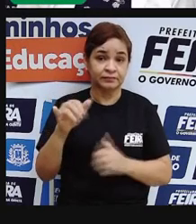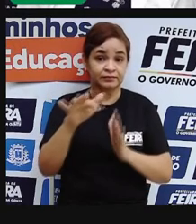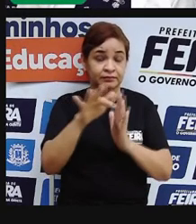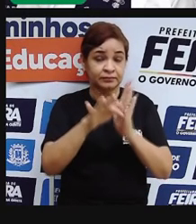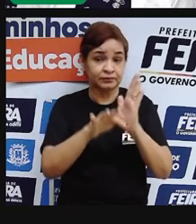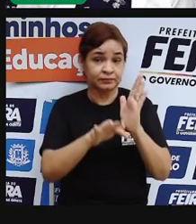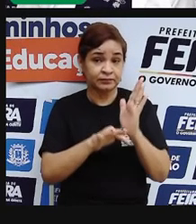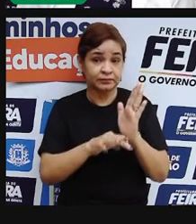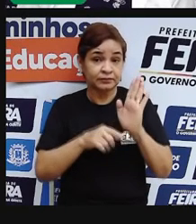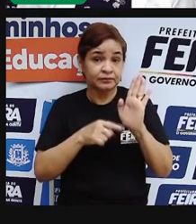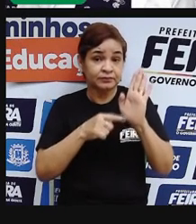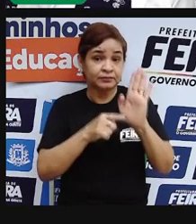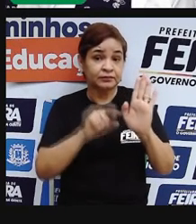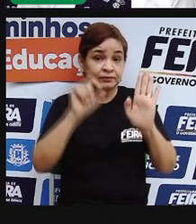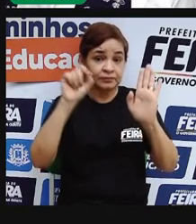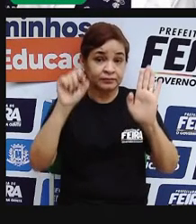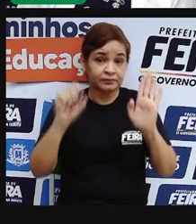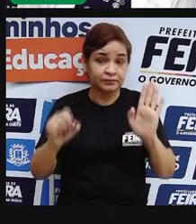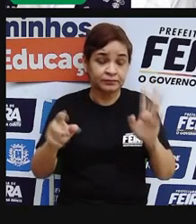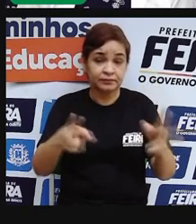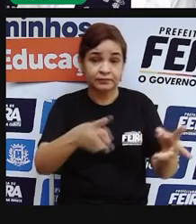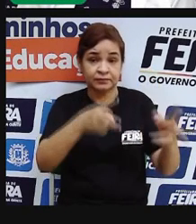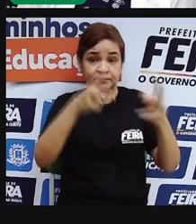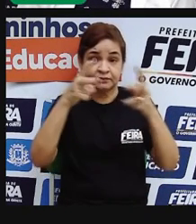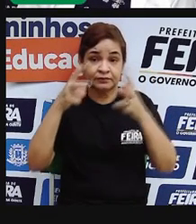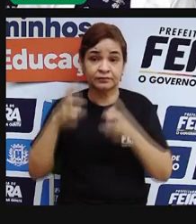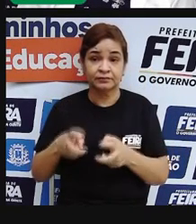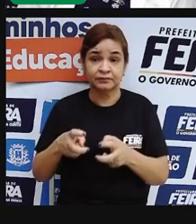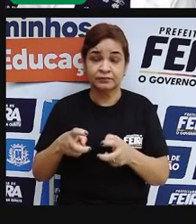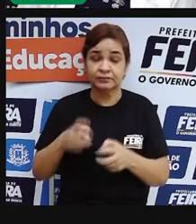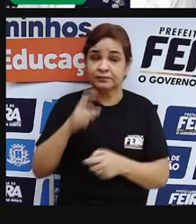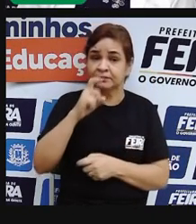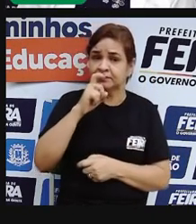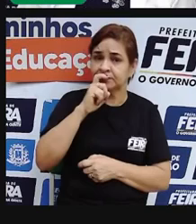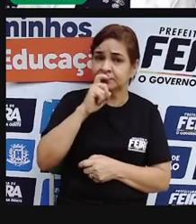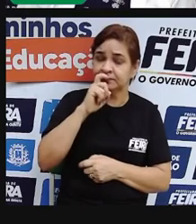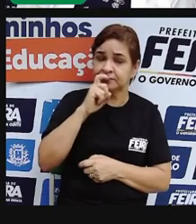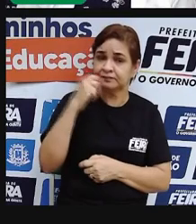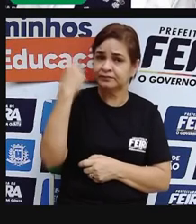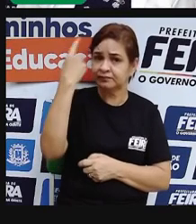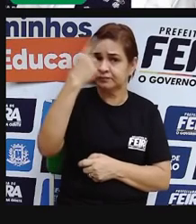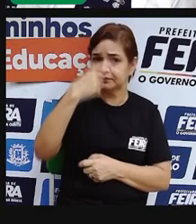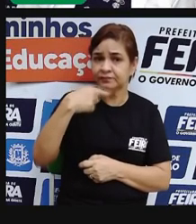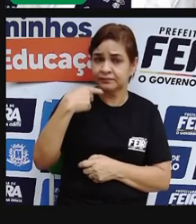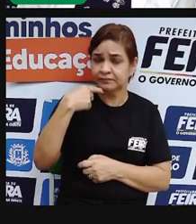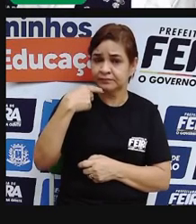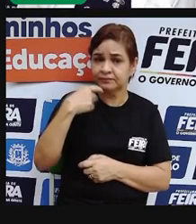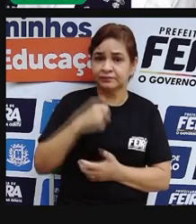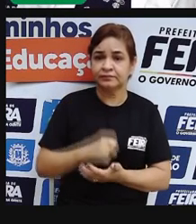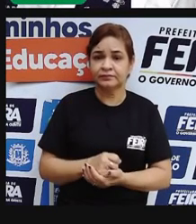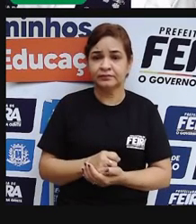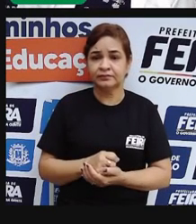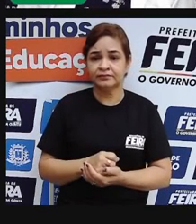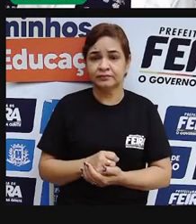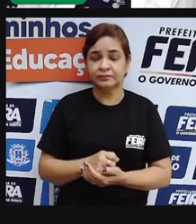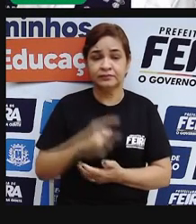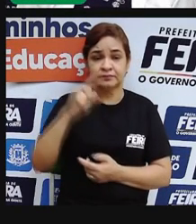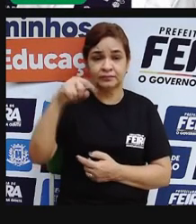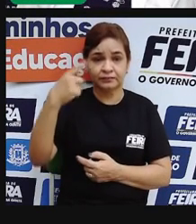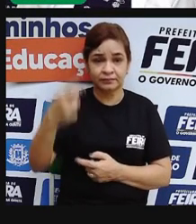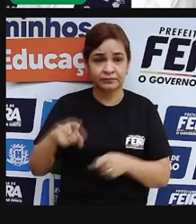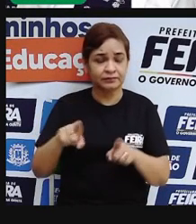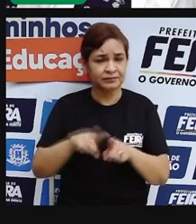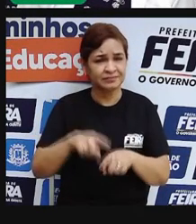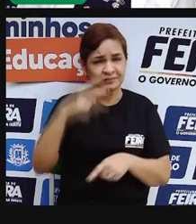aula revela e percebe as marcas de seu pai no seu rosto bem como as demais personagens